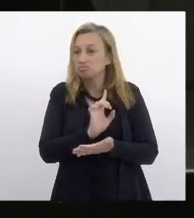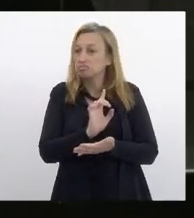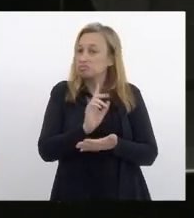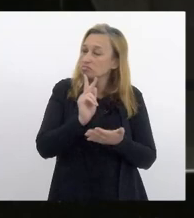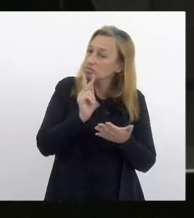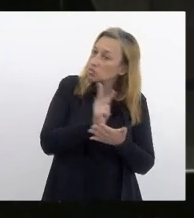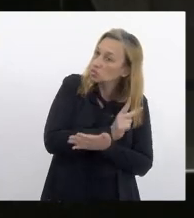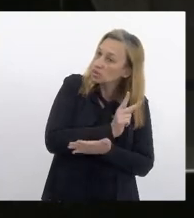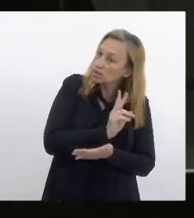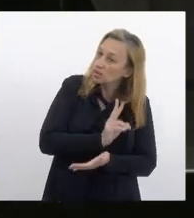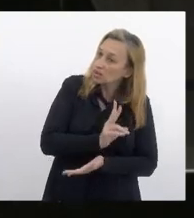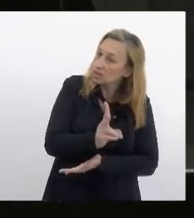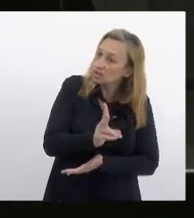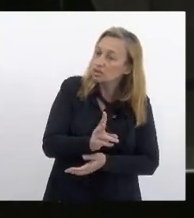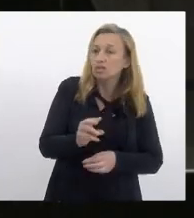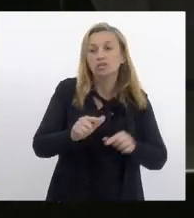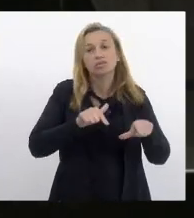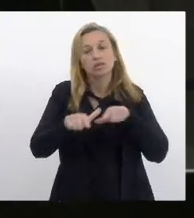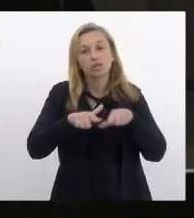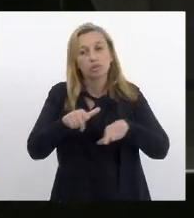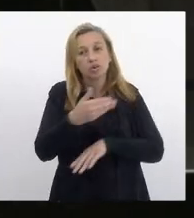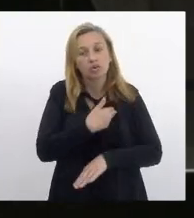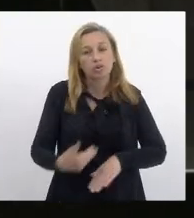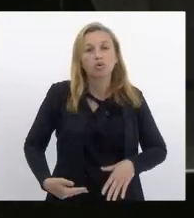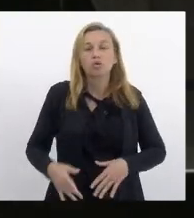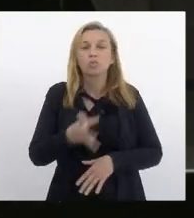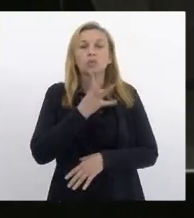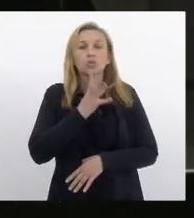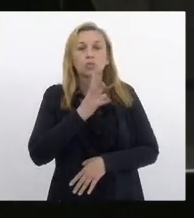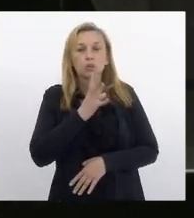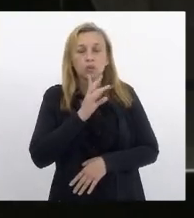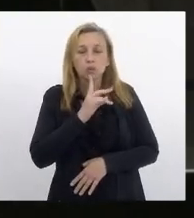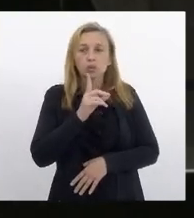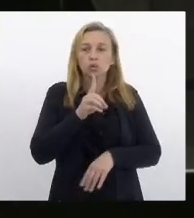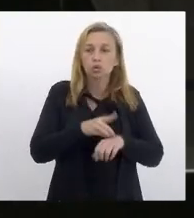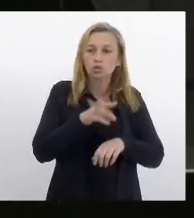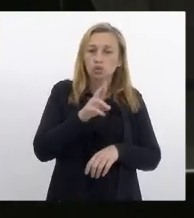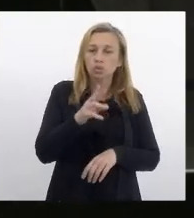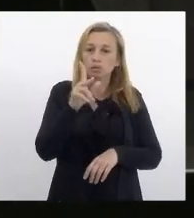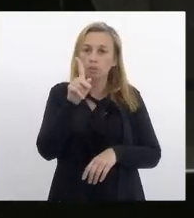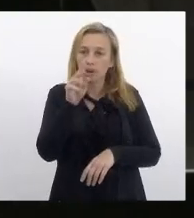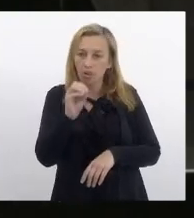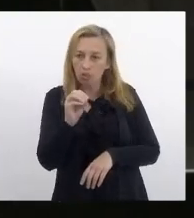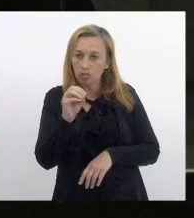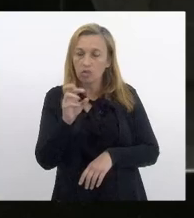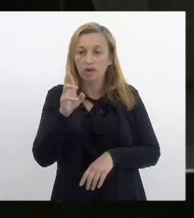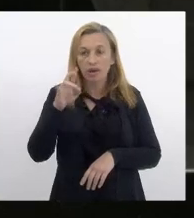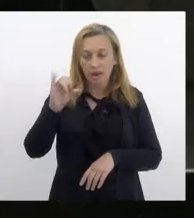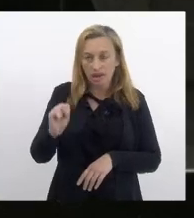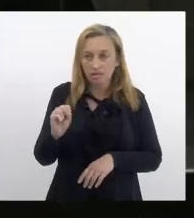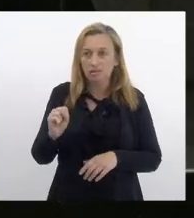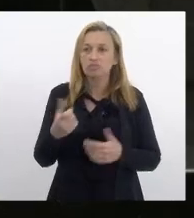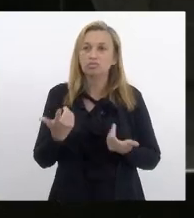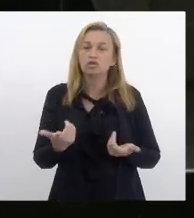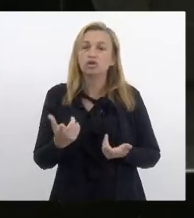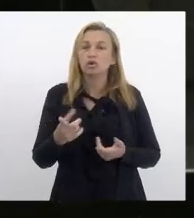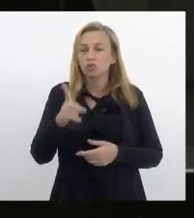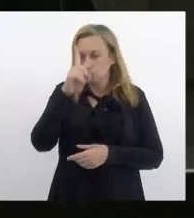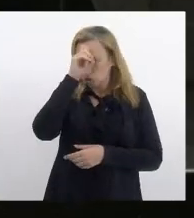com frequência no serviço público. Eu conheci o Dr. Paulo Reis, do Hospital Carlos Chagas. Ele dirige um hospital importante no Rio de